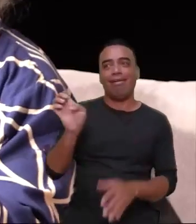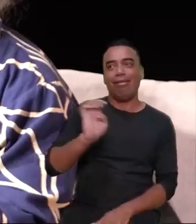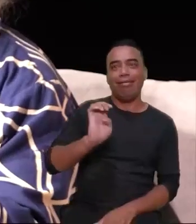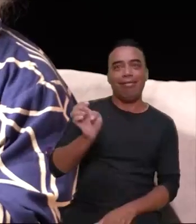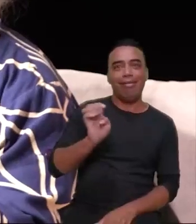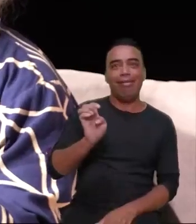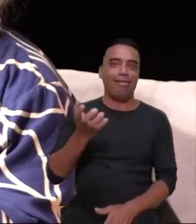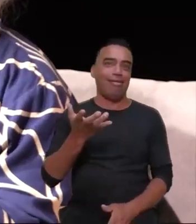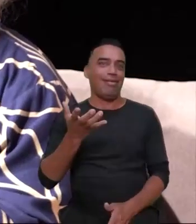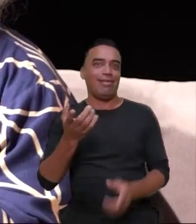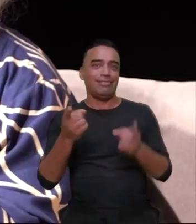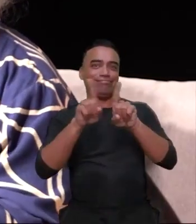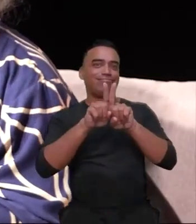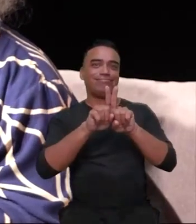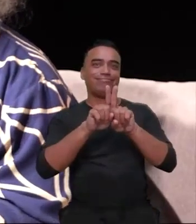homoafetividade entre homens,